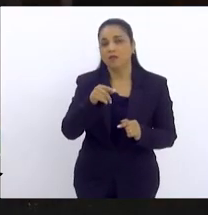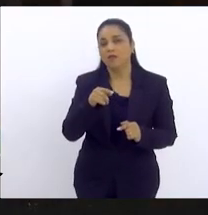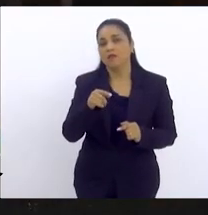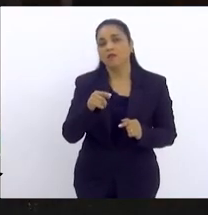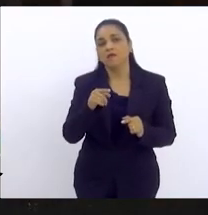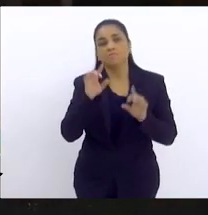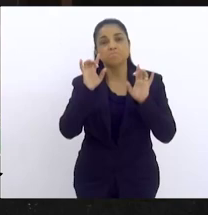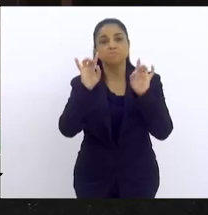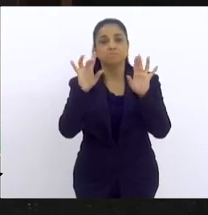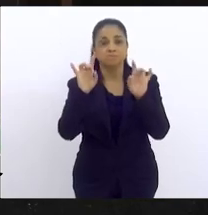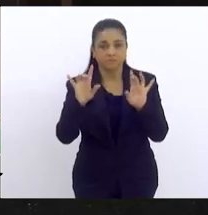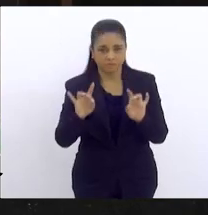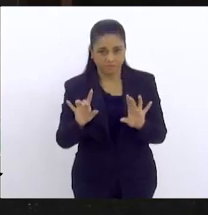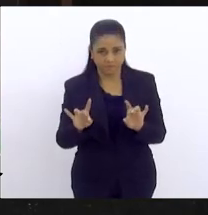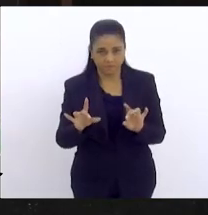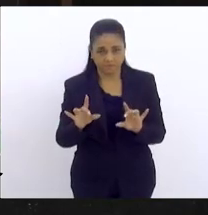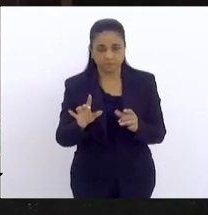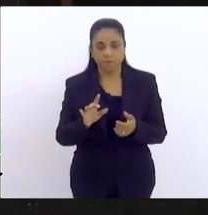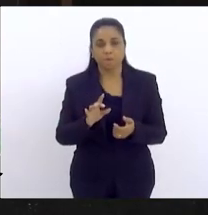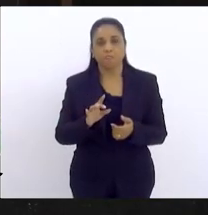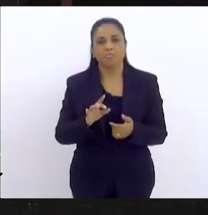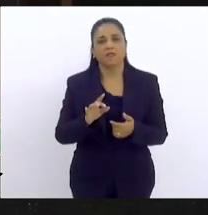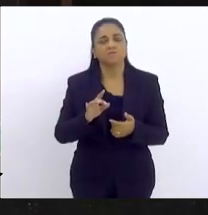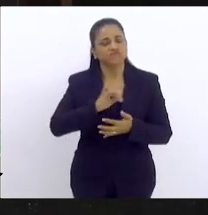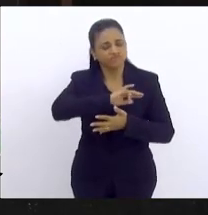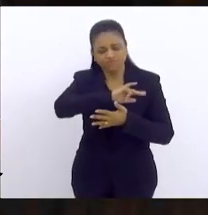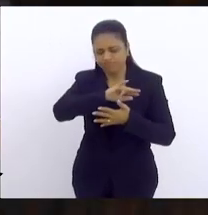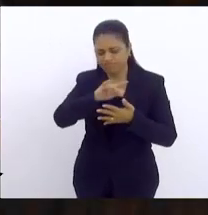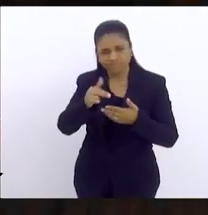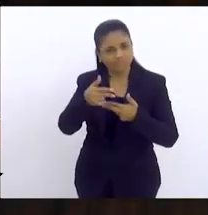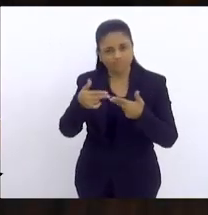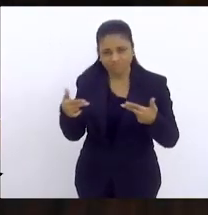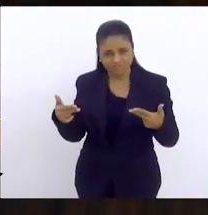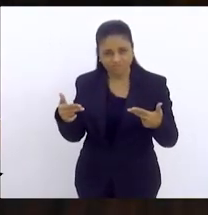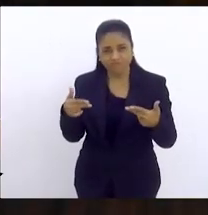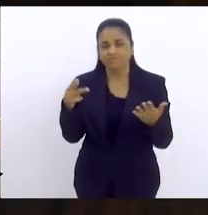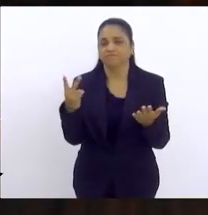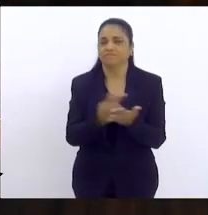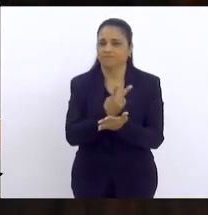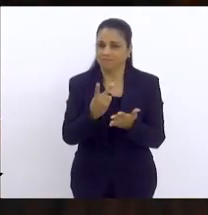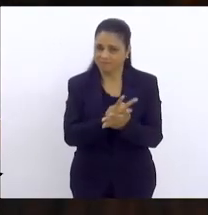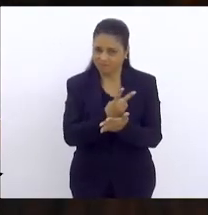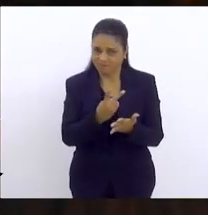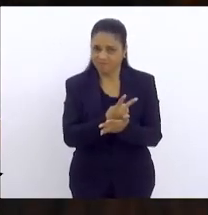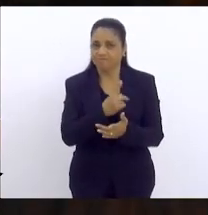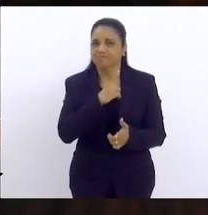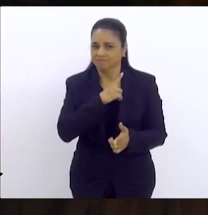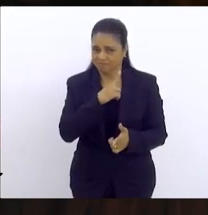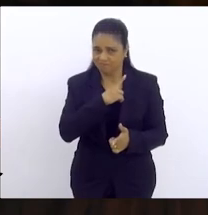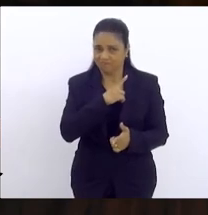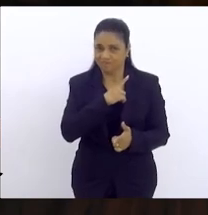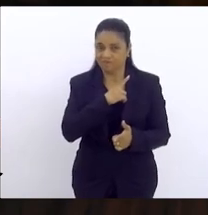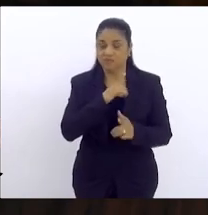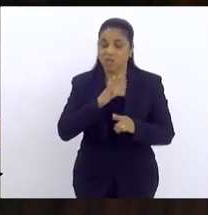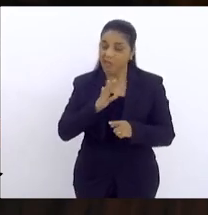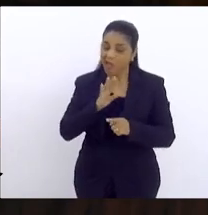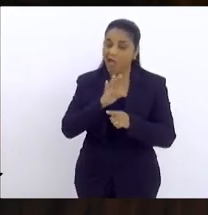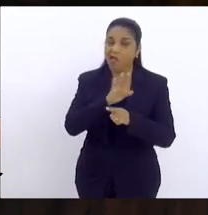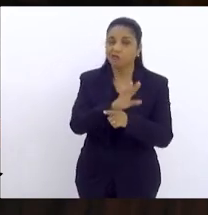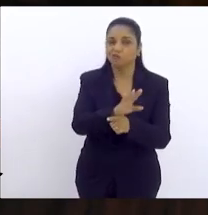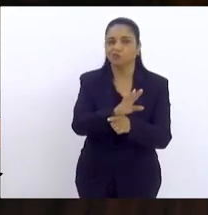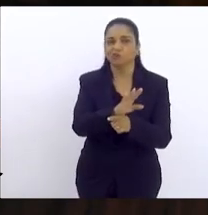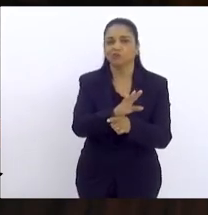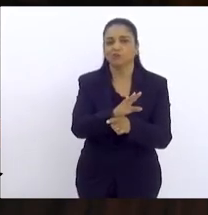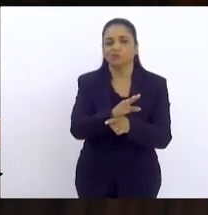então assim são muitas coisas que estão erradas e que de alguma maneira contribuem para